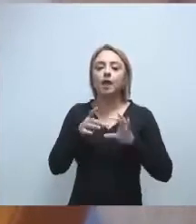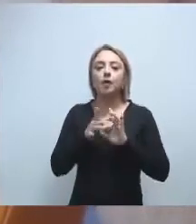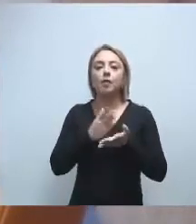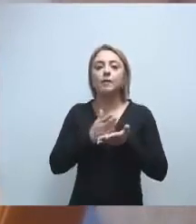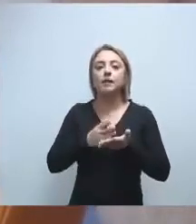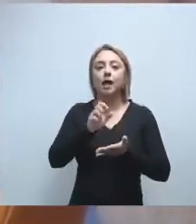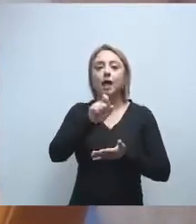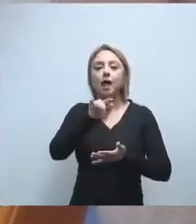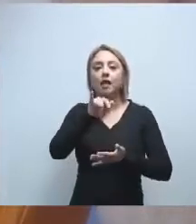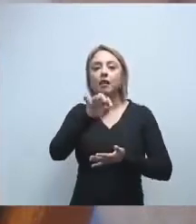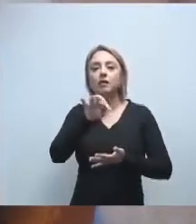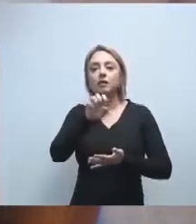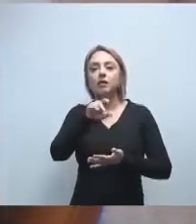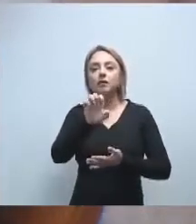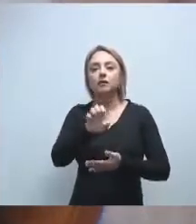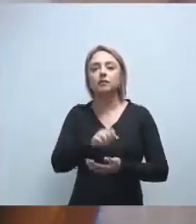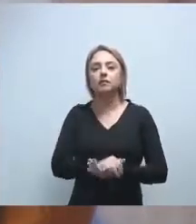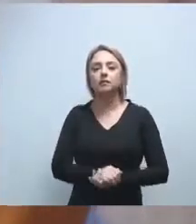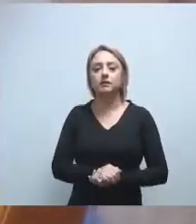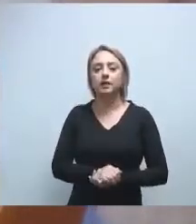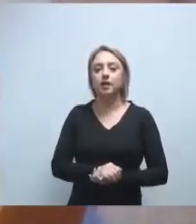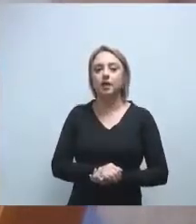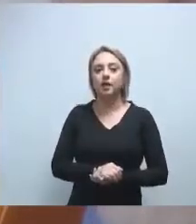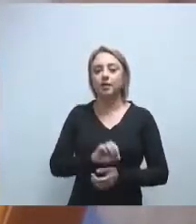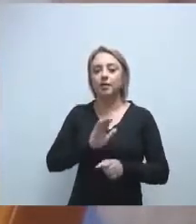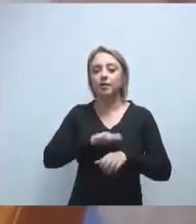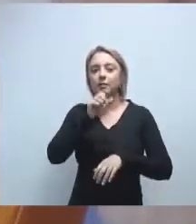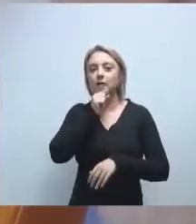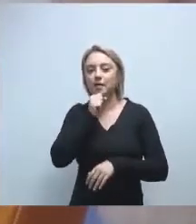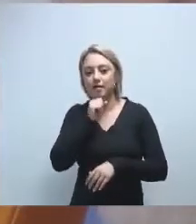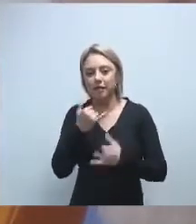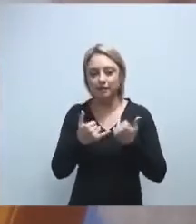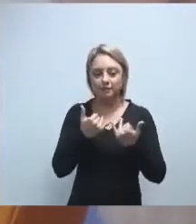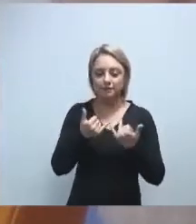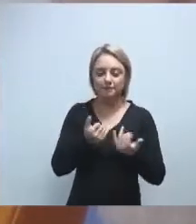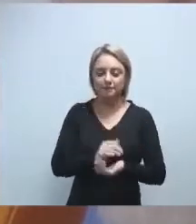diz aqui nem é exatamente mais velhos primeiro